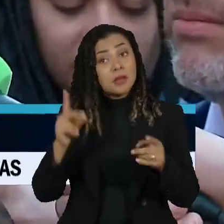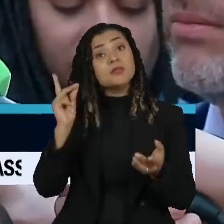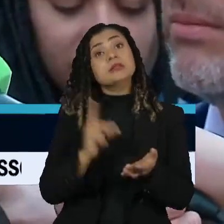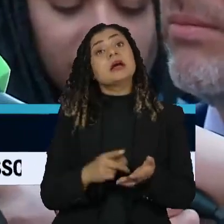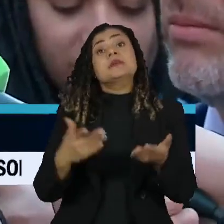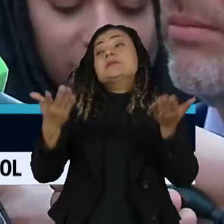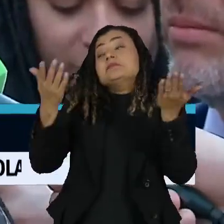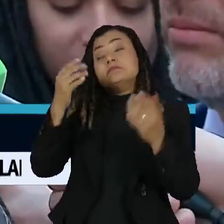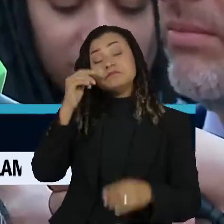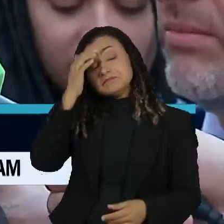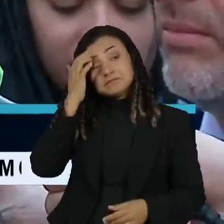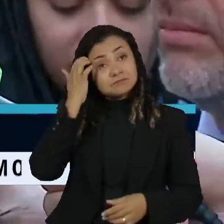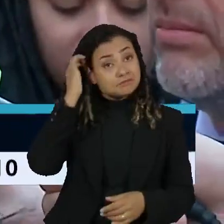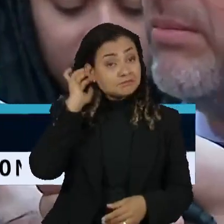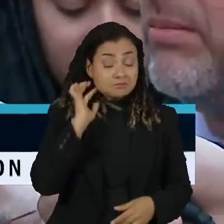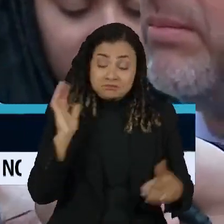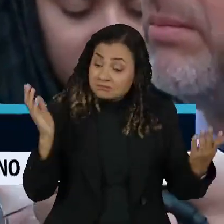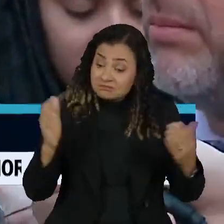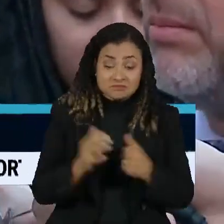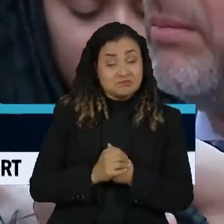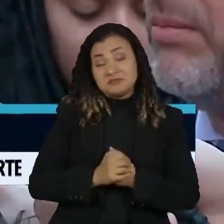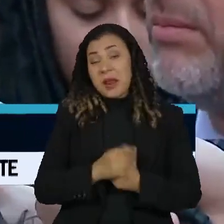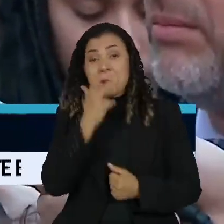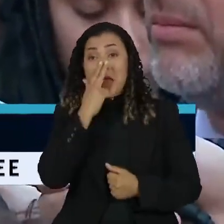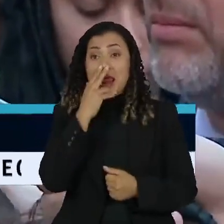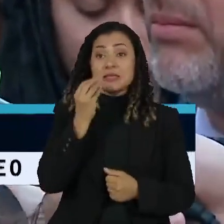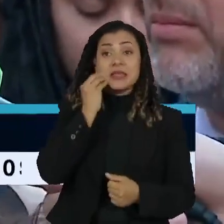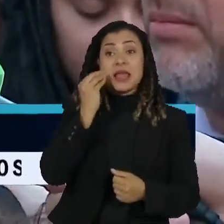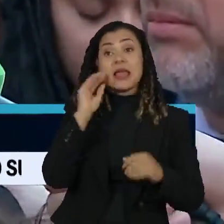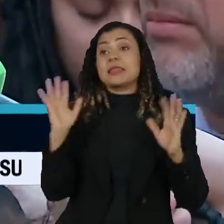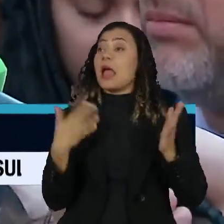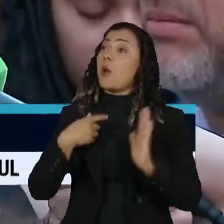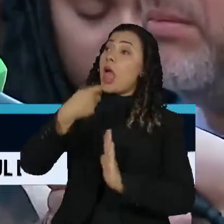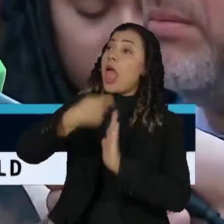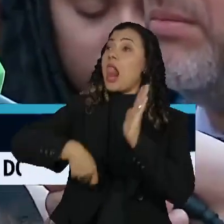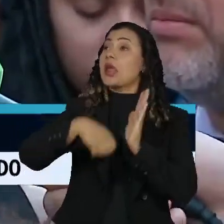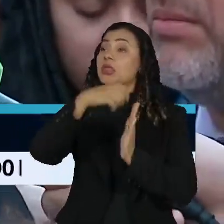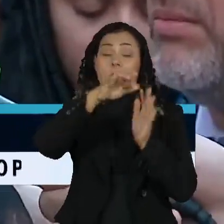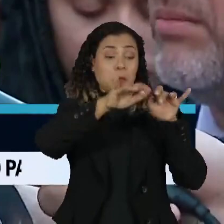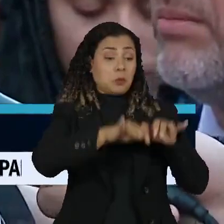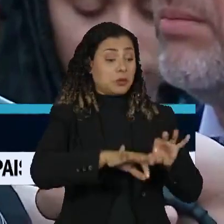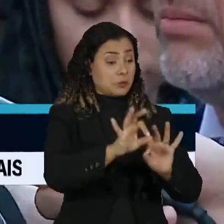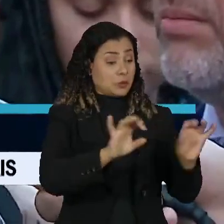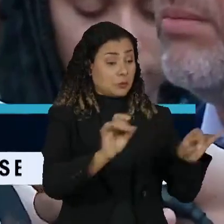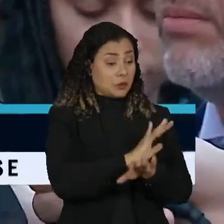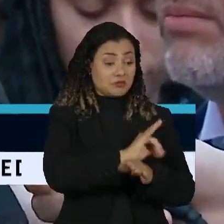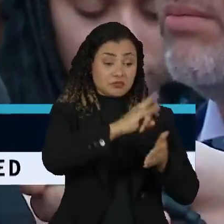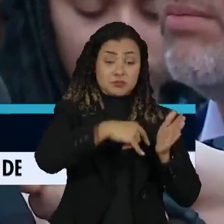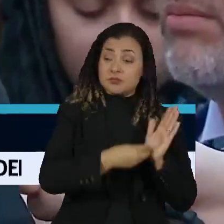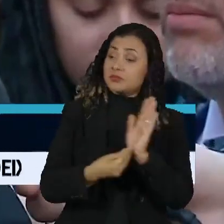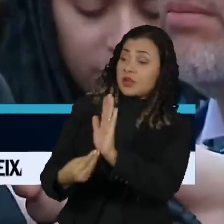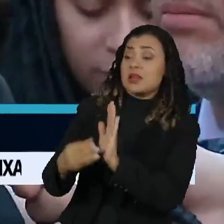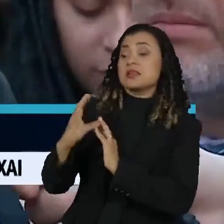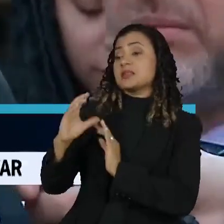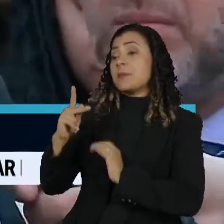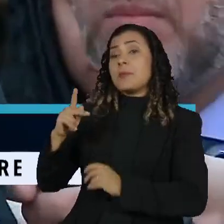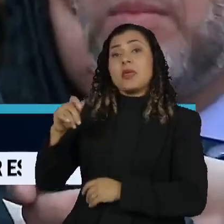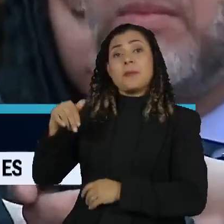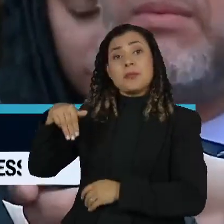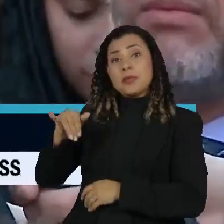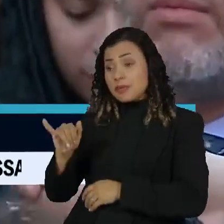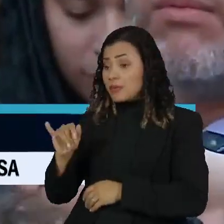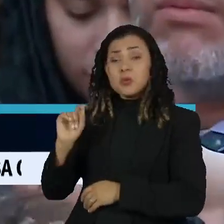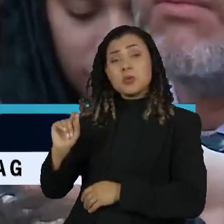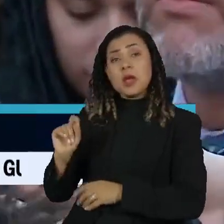resolveram, de forma dissimulada, fazer um relatório parcial, onde uma CPMI que é pedida pela